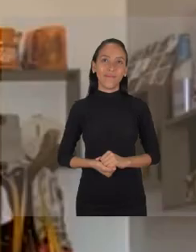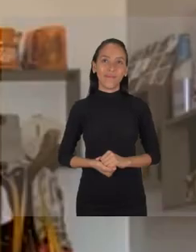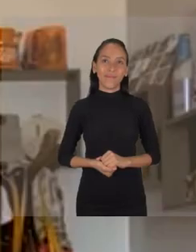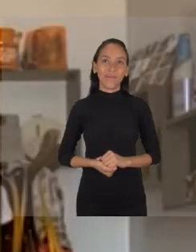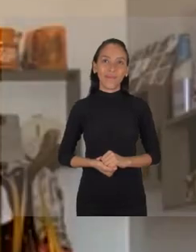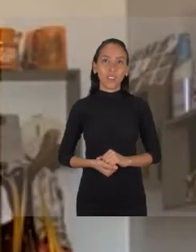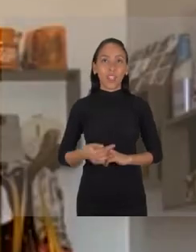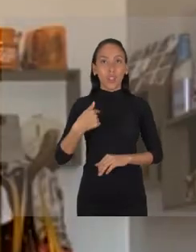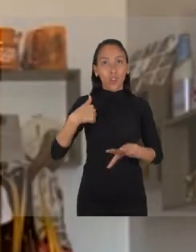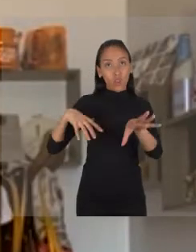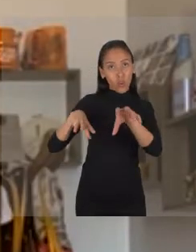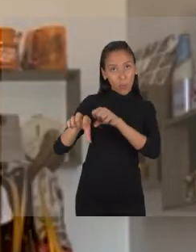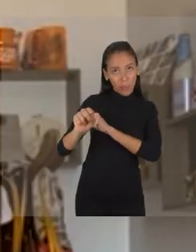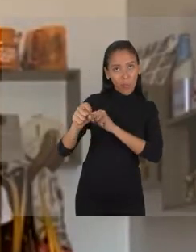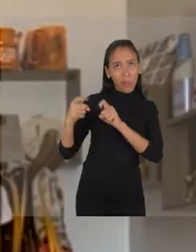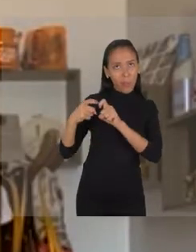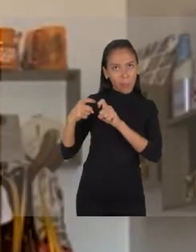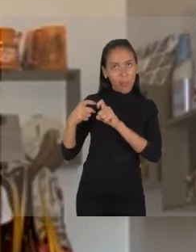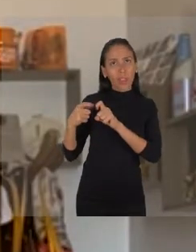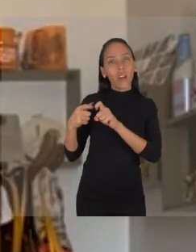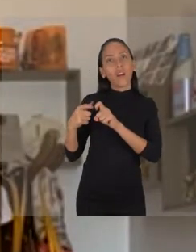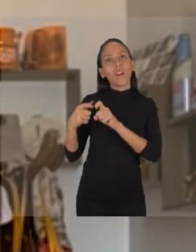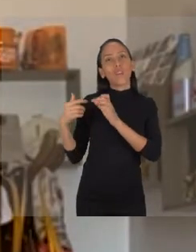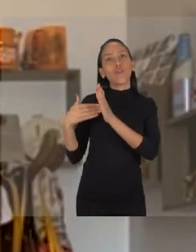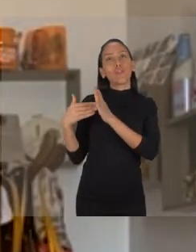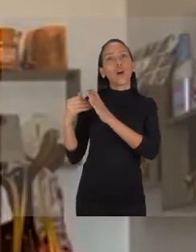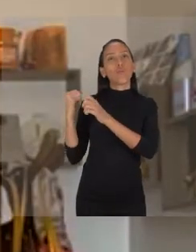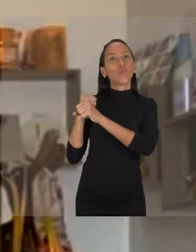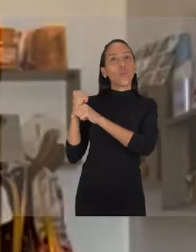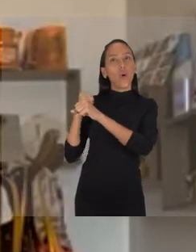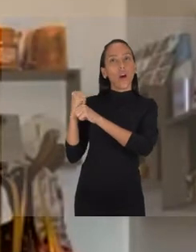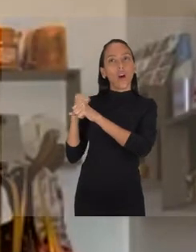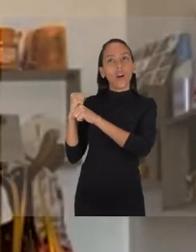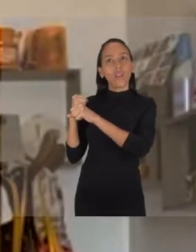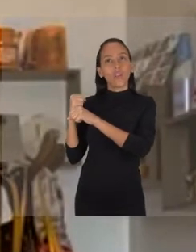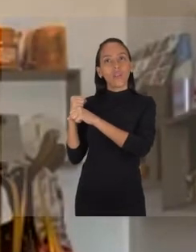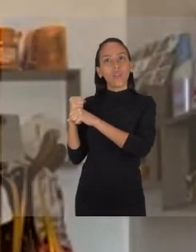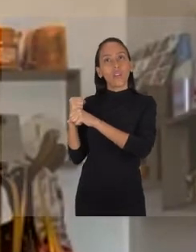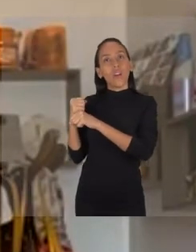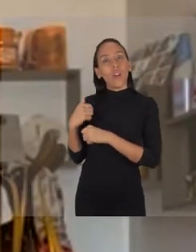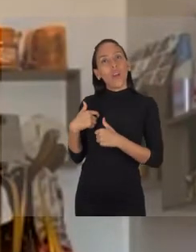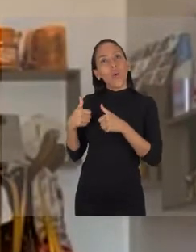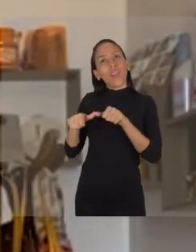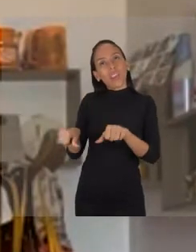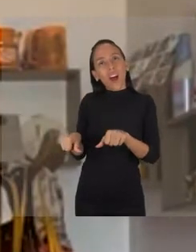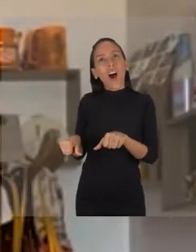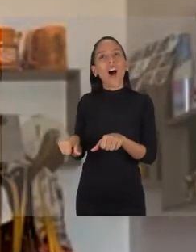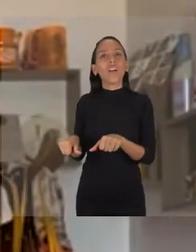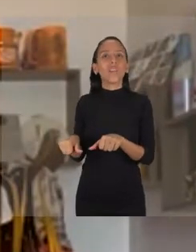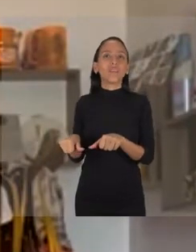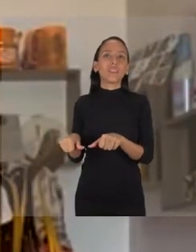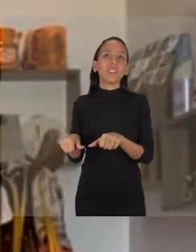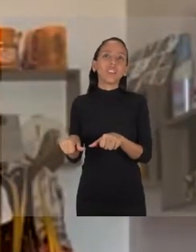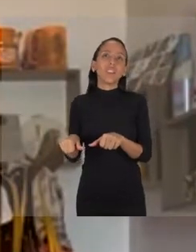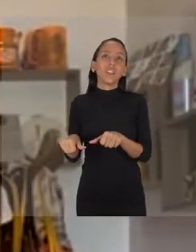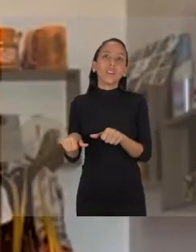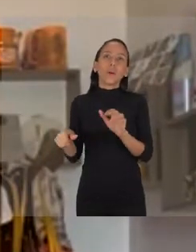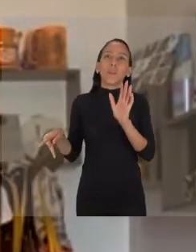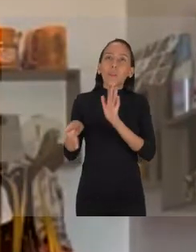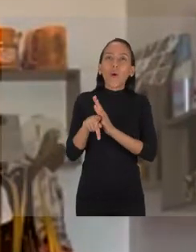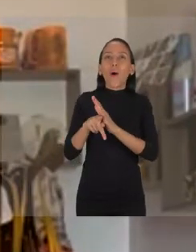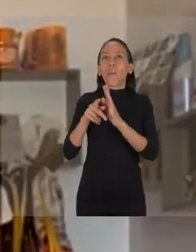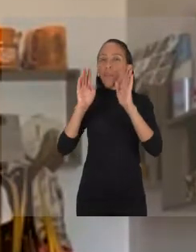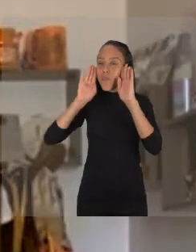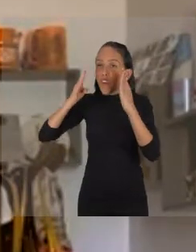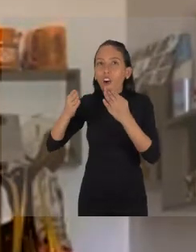Eu formei do ano, então eu estava muito, assim, mexendo com coisa de